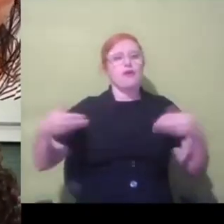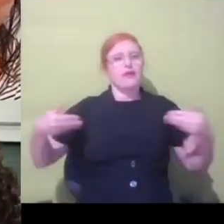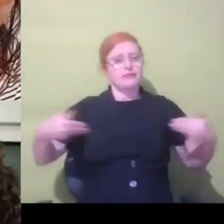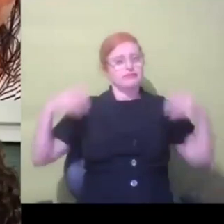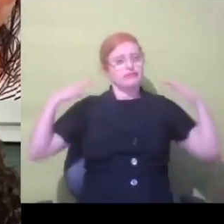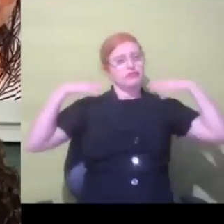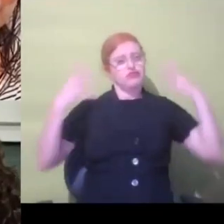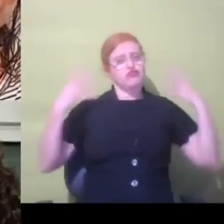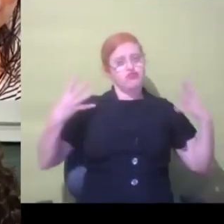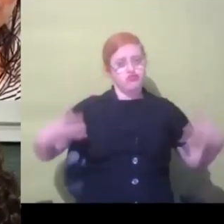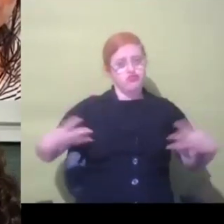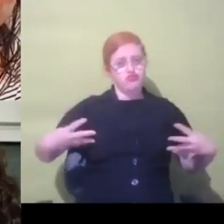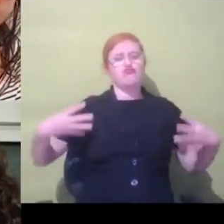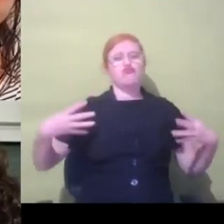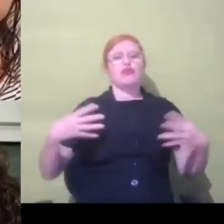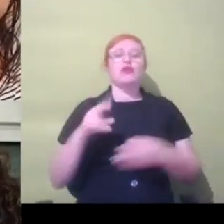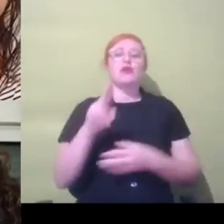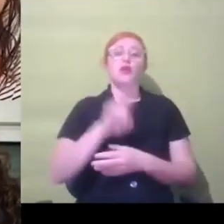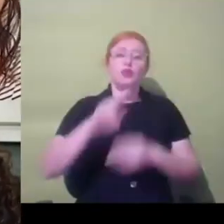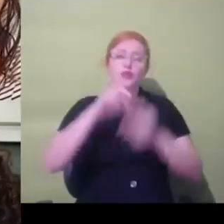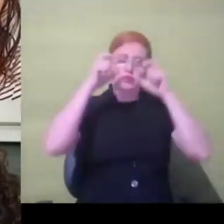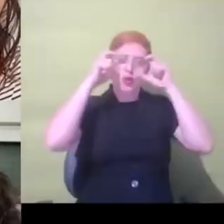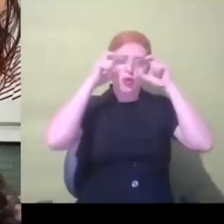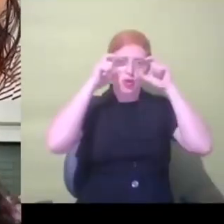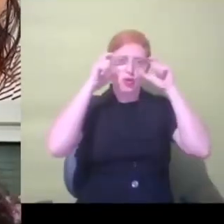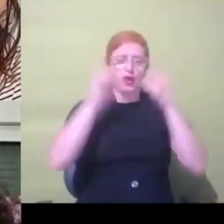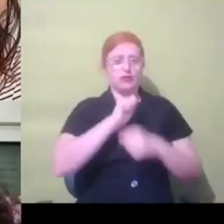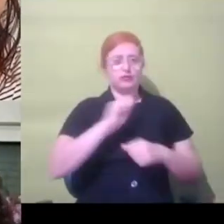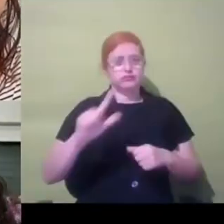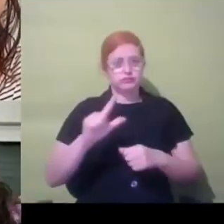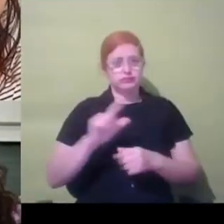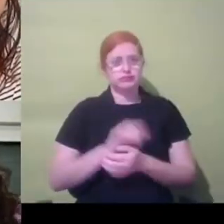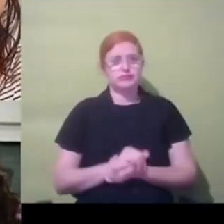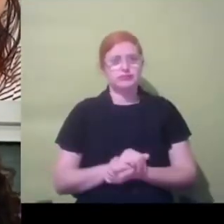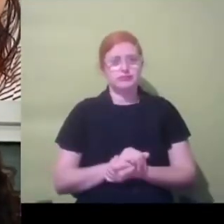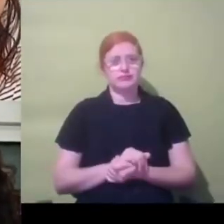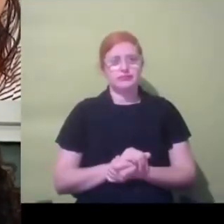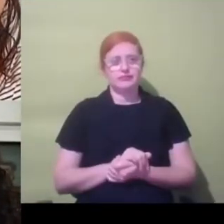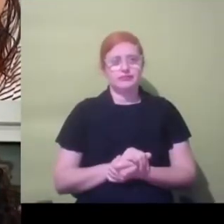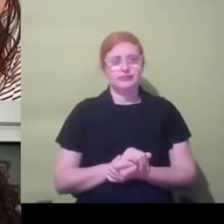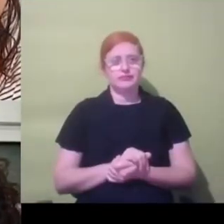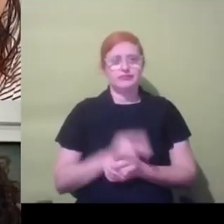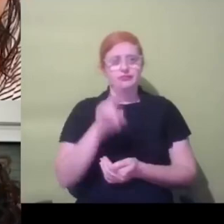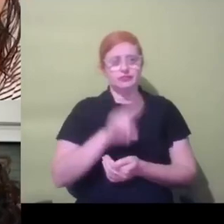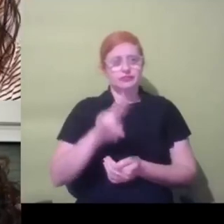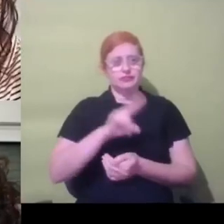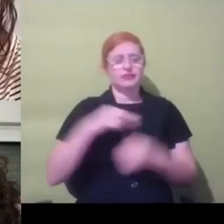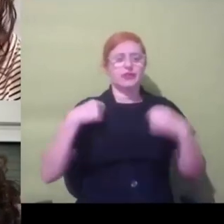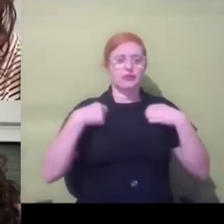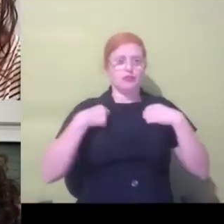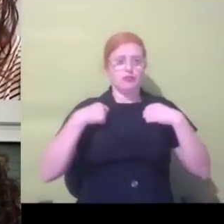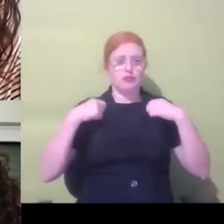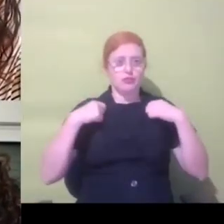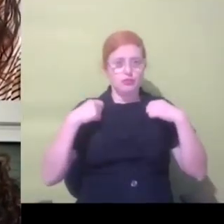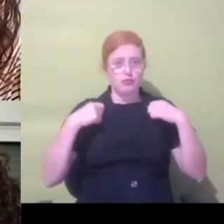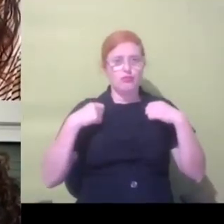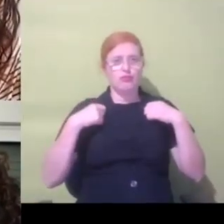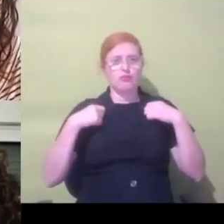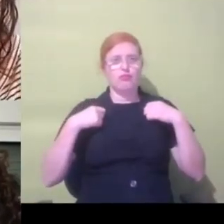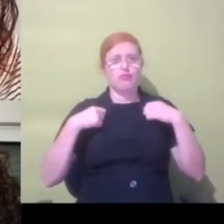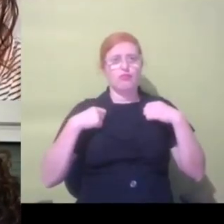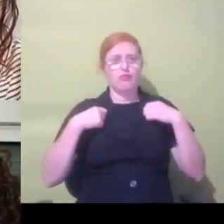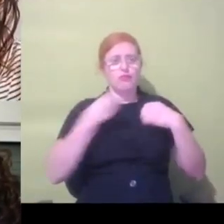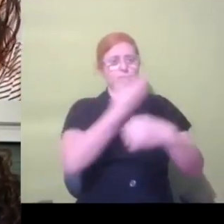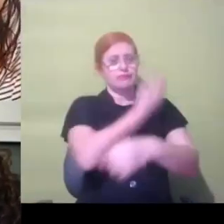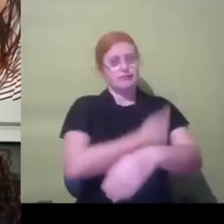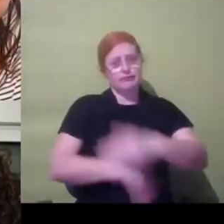e encaracolados. Uso um óculos azul. Uso uma blusa sem manga, de